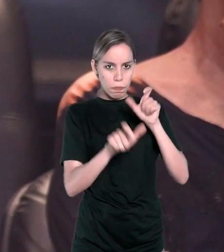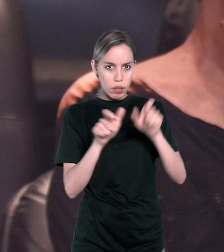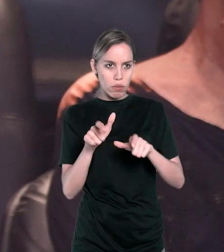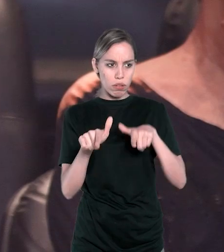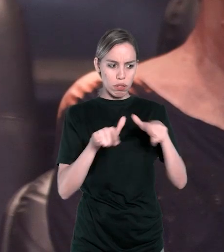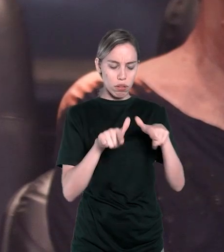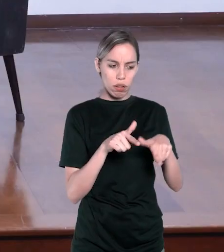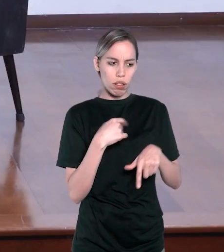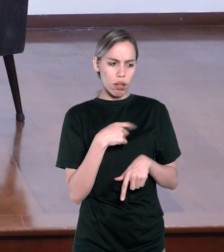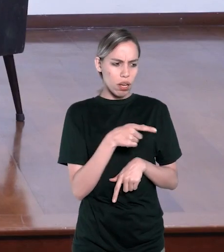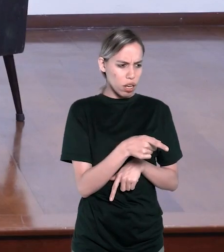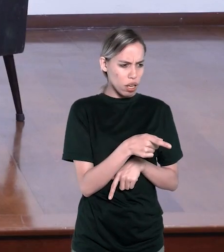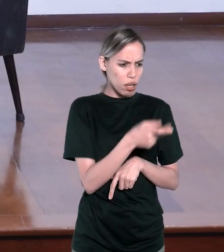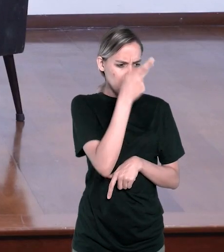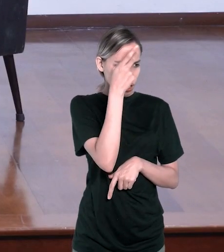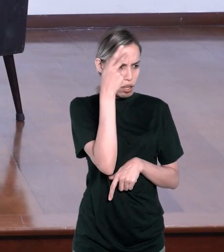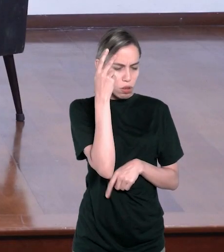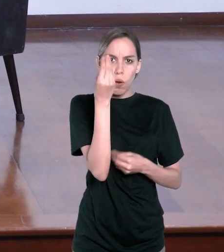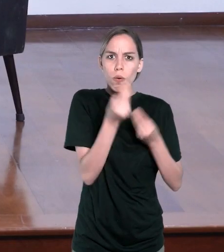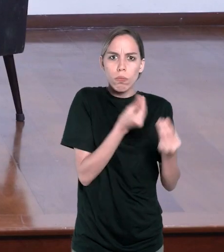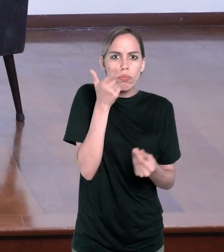plateia, uma mulher assiste atentamente.